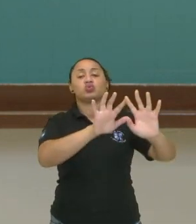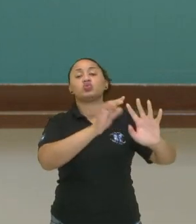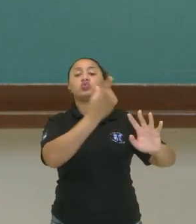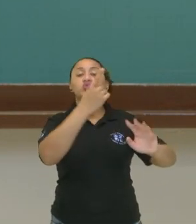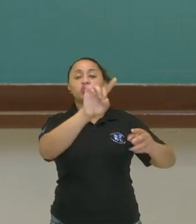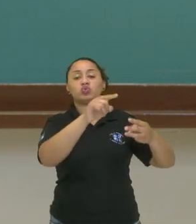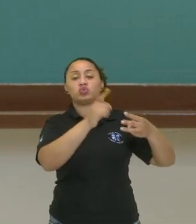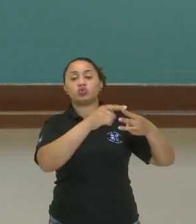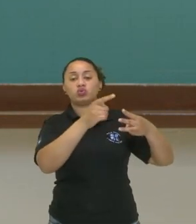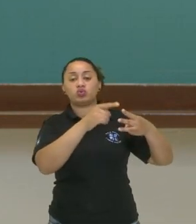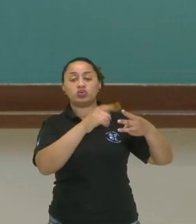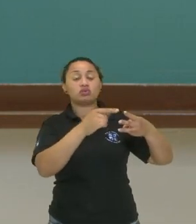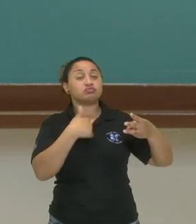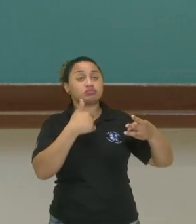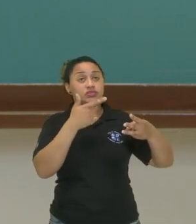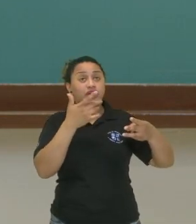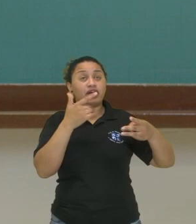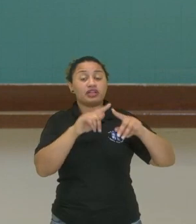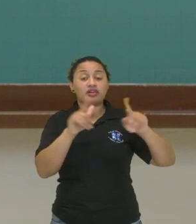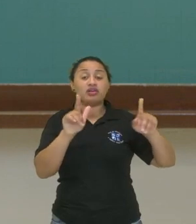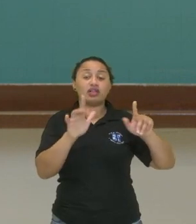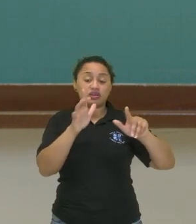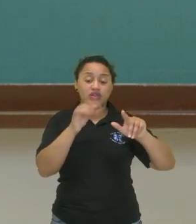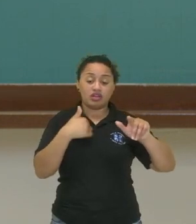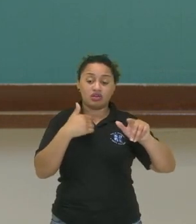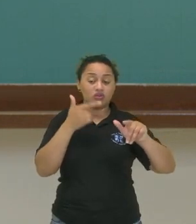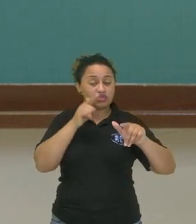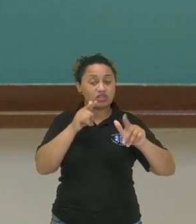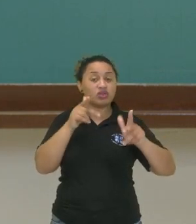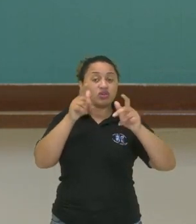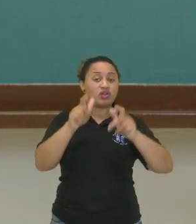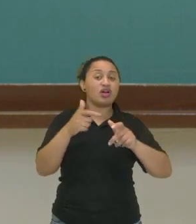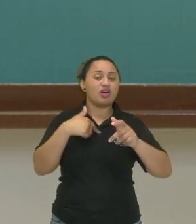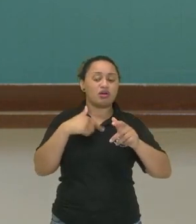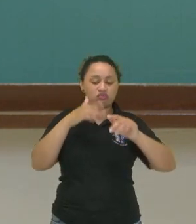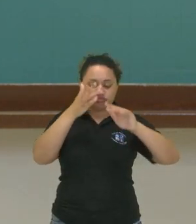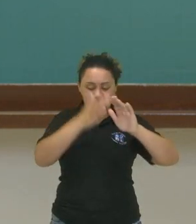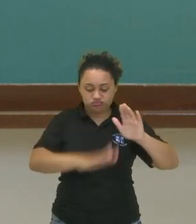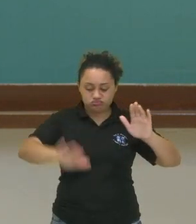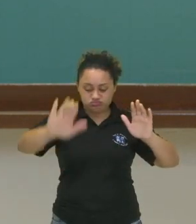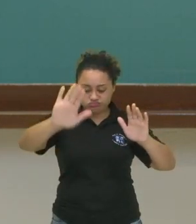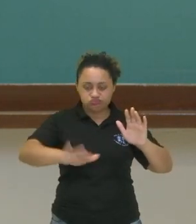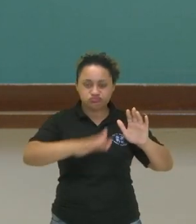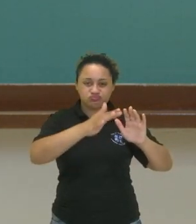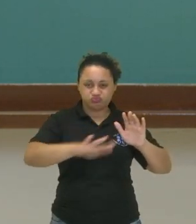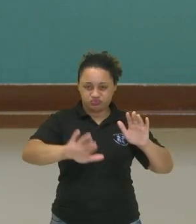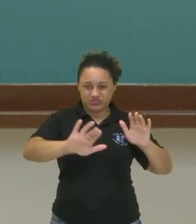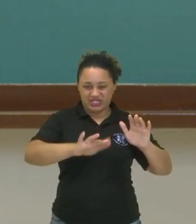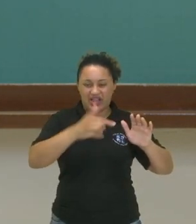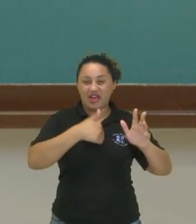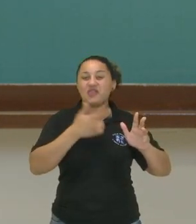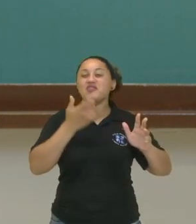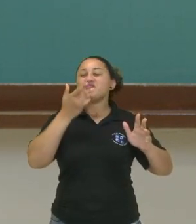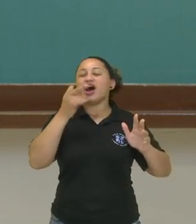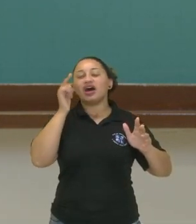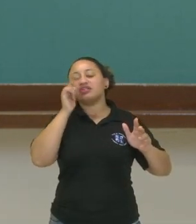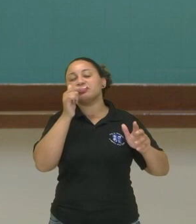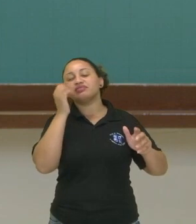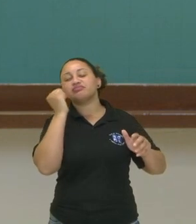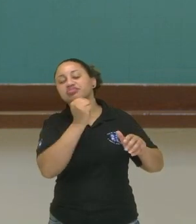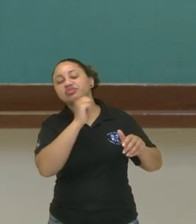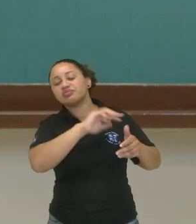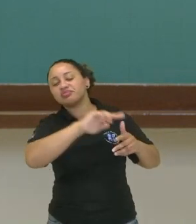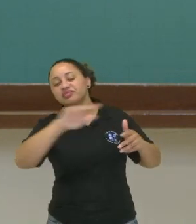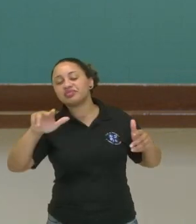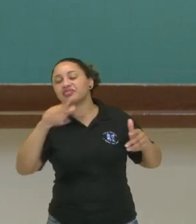dessas montanhas. Ele acabou que se tornou um alvo fácil, por ser muito egoísta, por ser muito confiante no